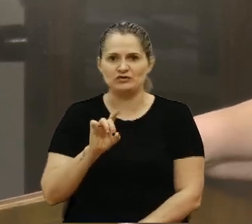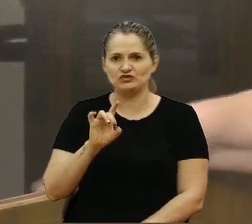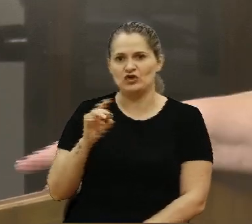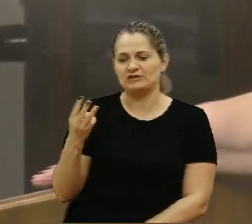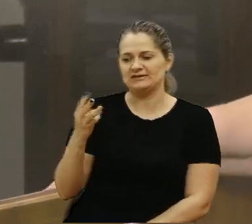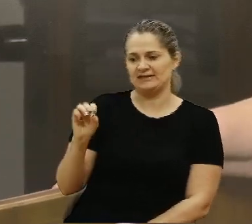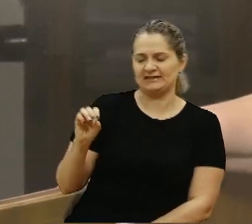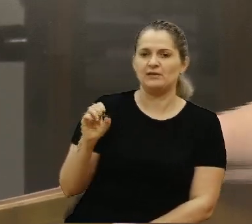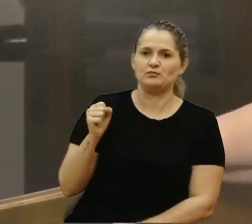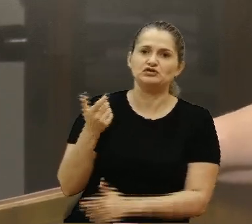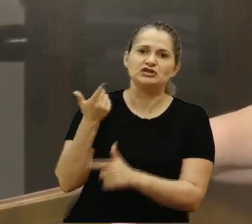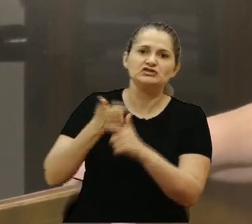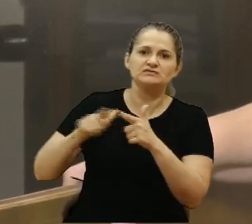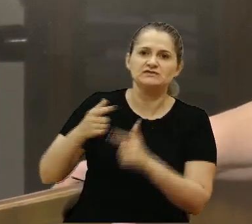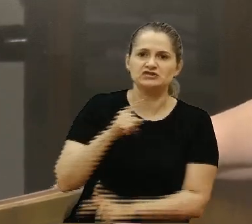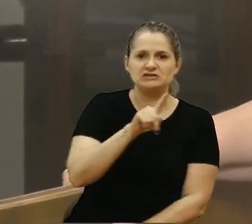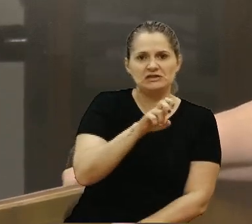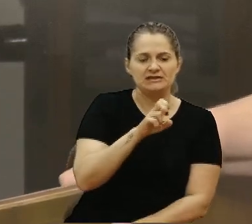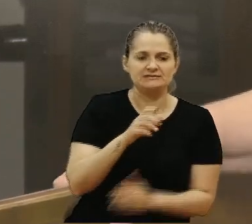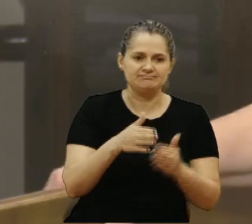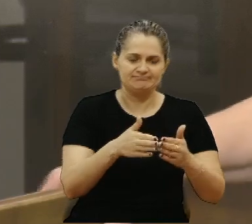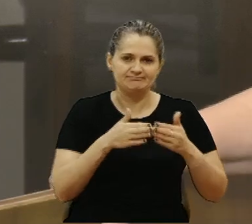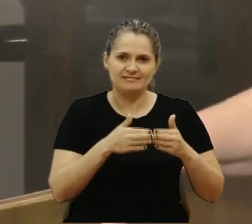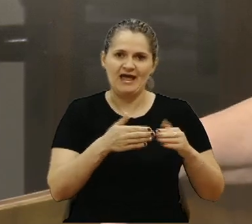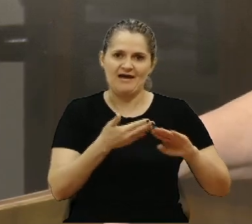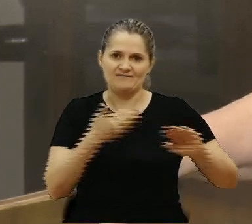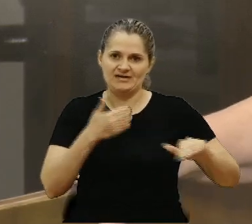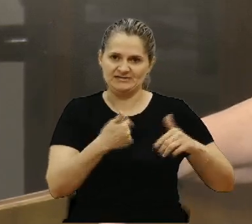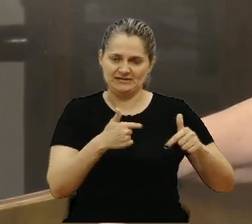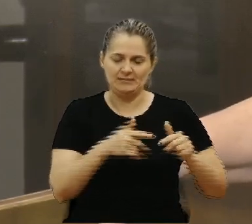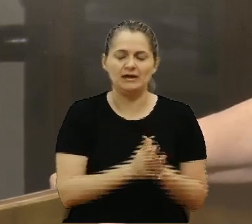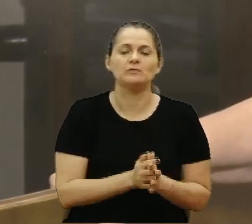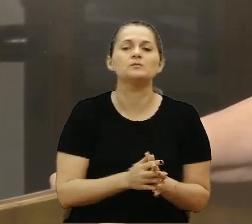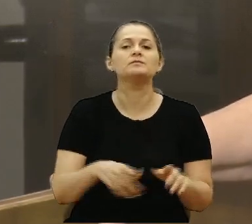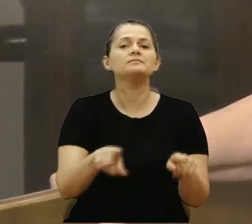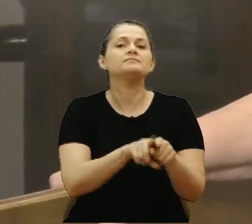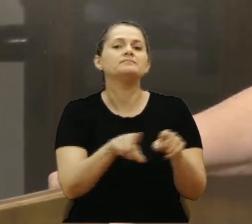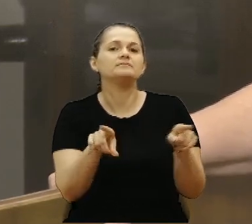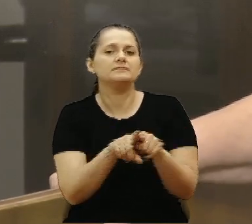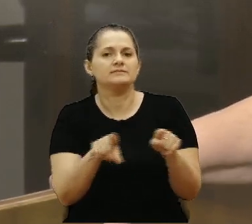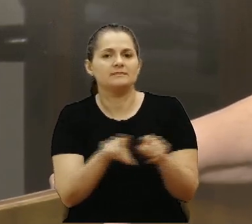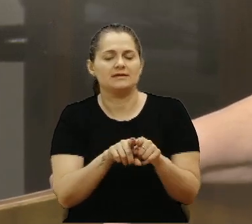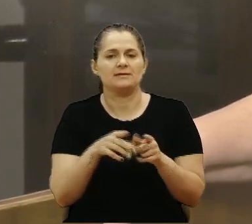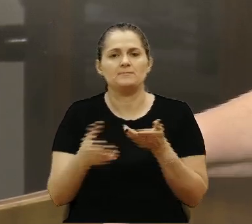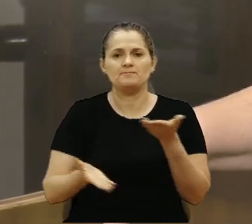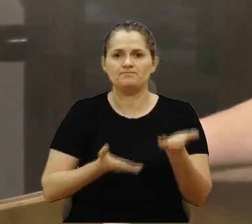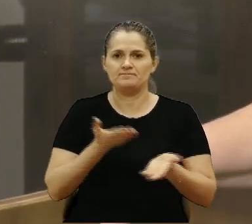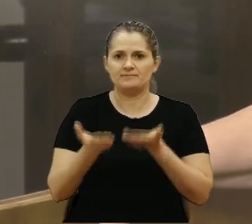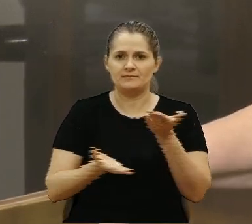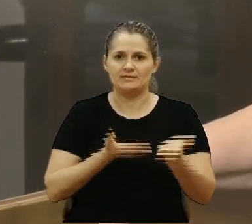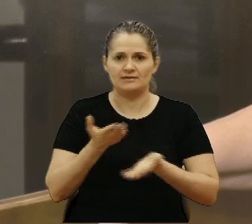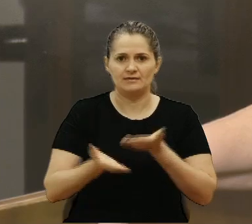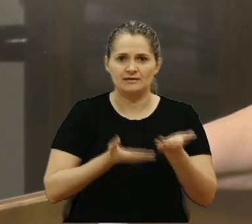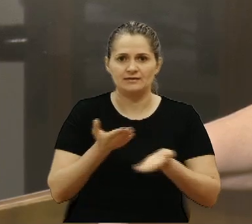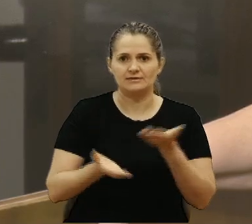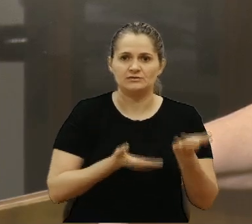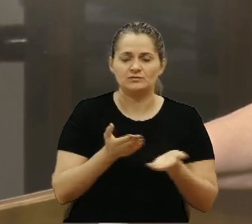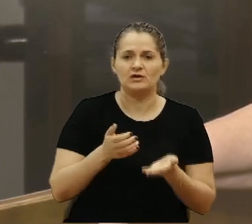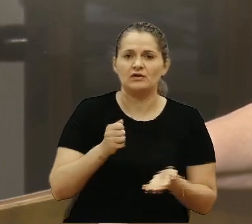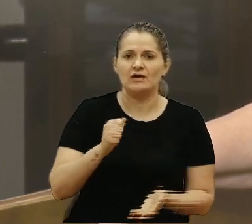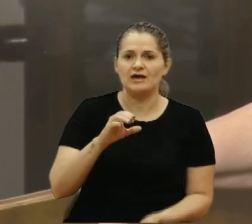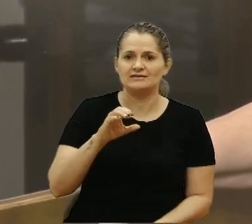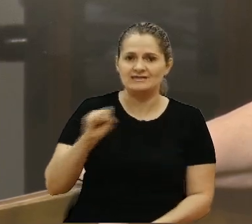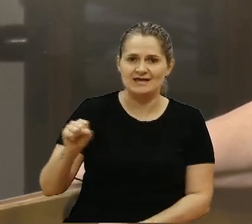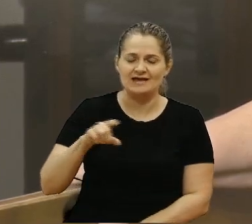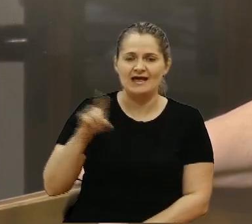aprovar ou apreciar esse projeto. Né? A questão do atendimento dos ACS no IPAM, que a